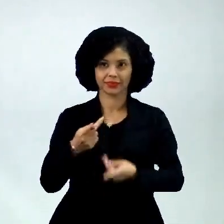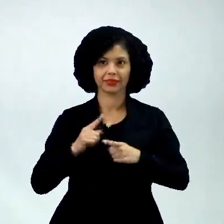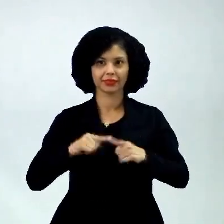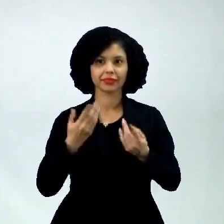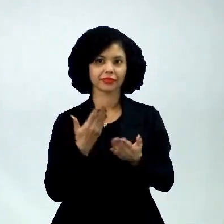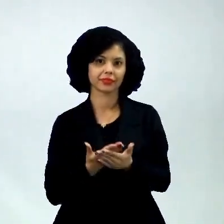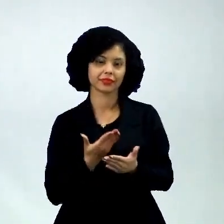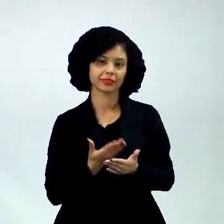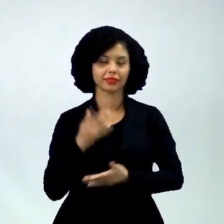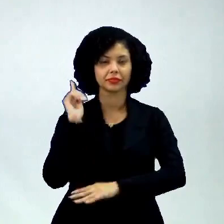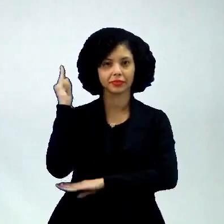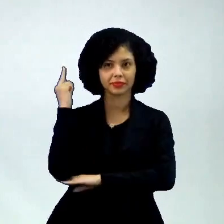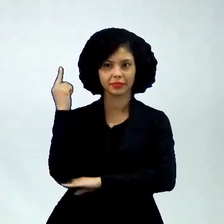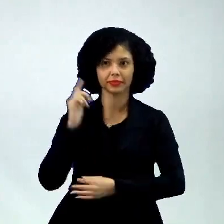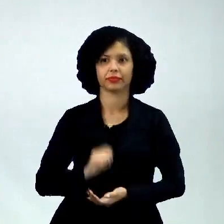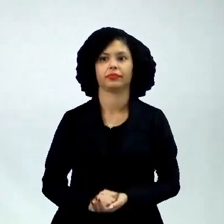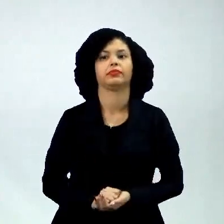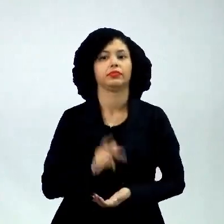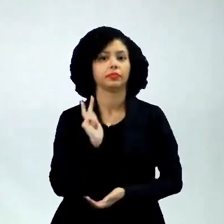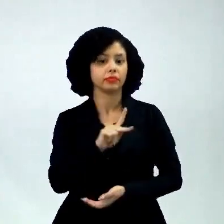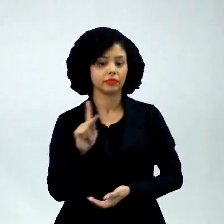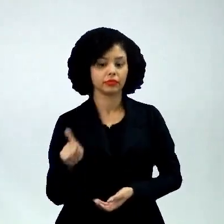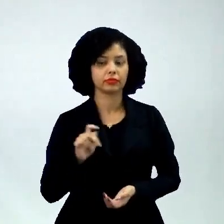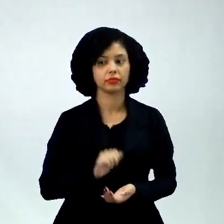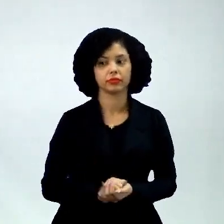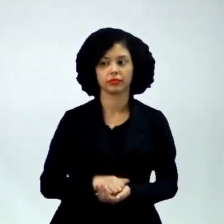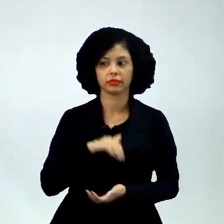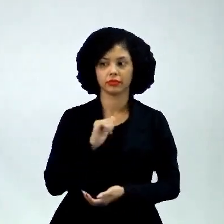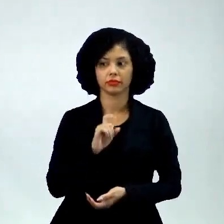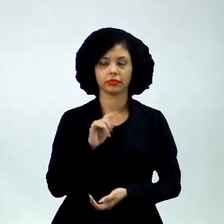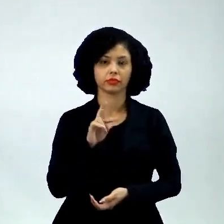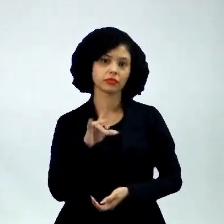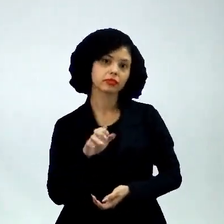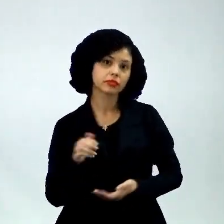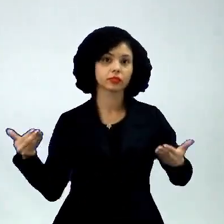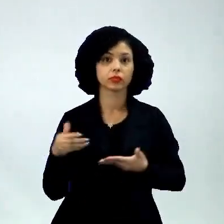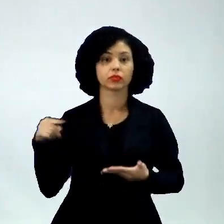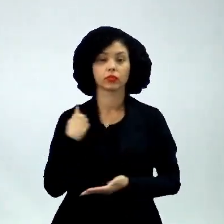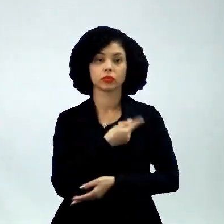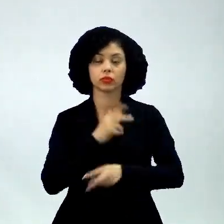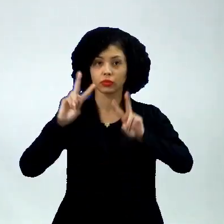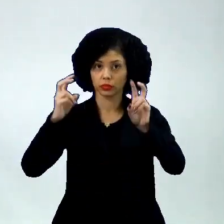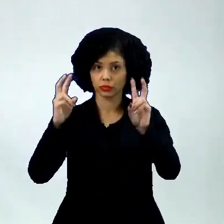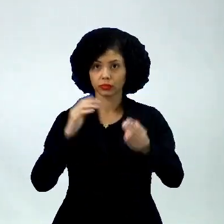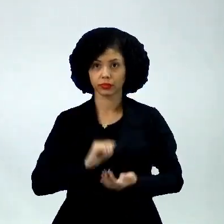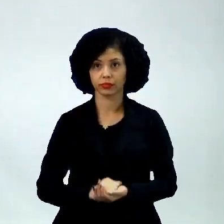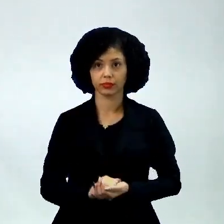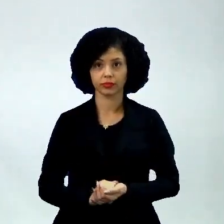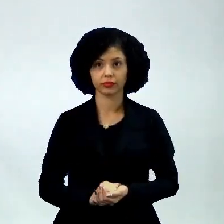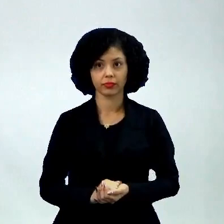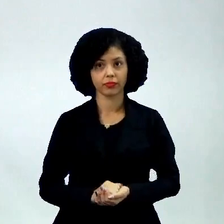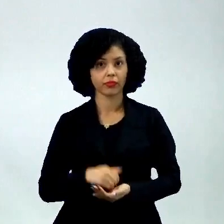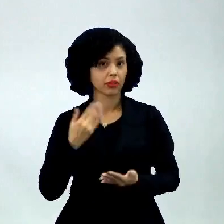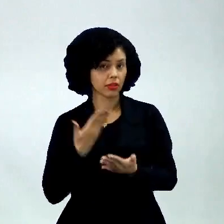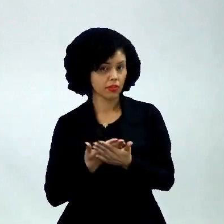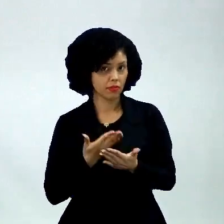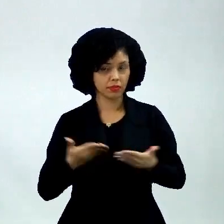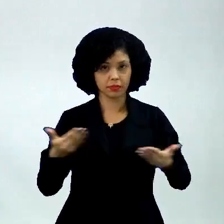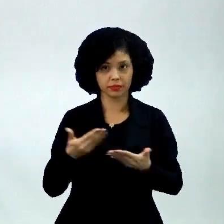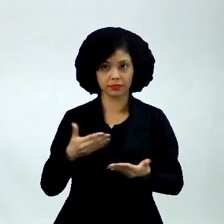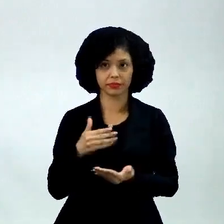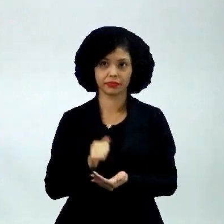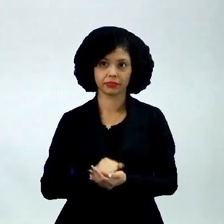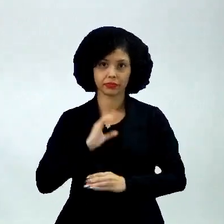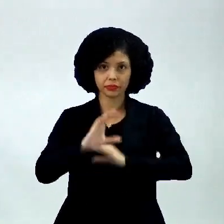alunos, sejam bem-vindos a mais uma aula de Geografia. Eu sou a professora Adriele e hoje o tema da nossa aula, o assunto que a gente vai estudar